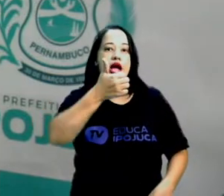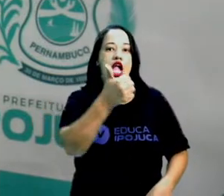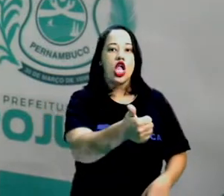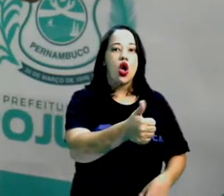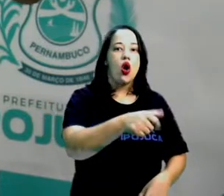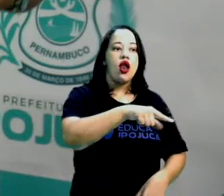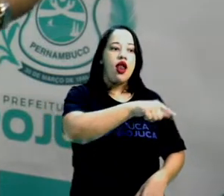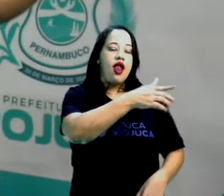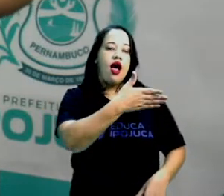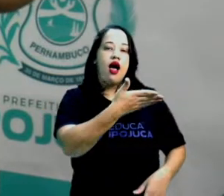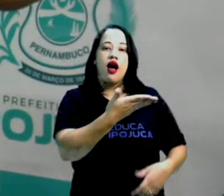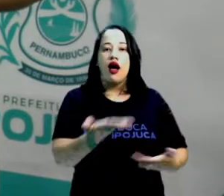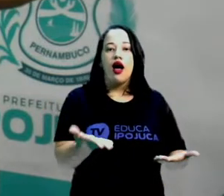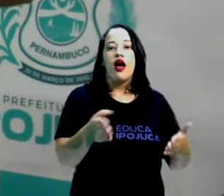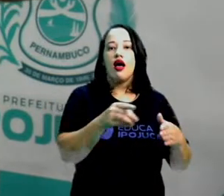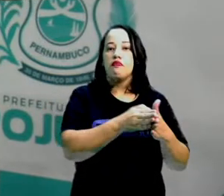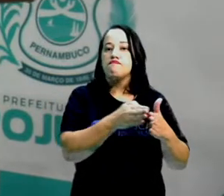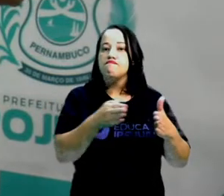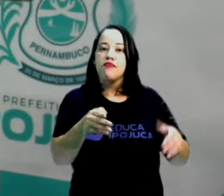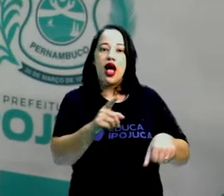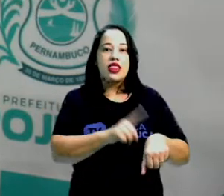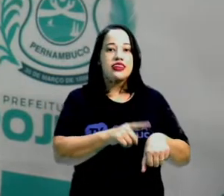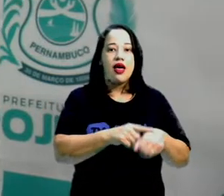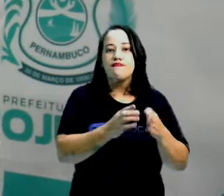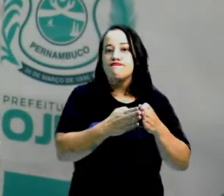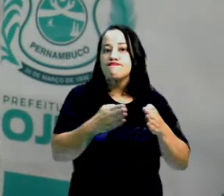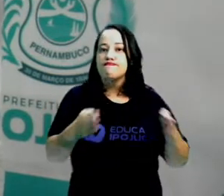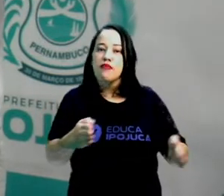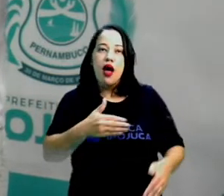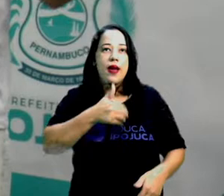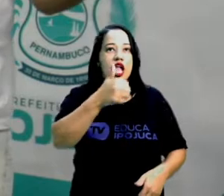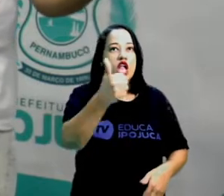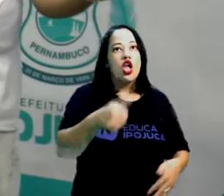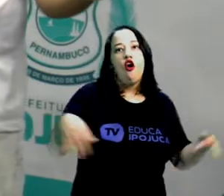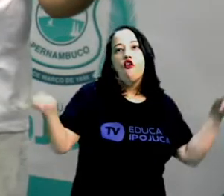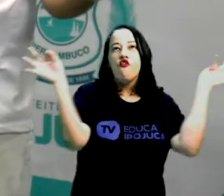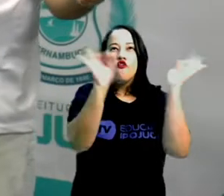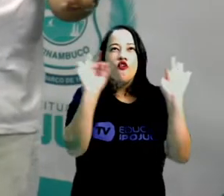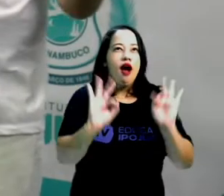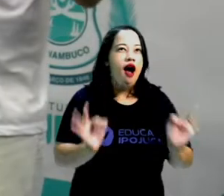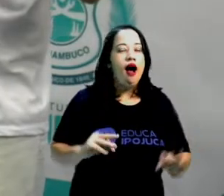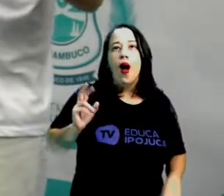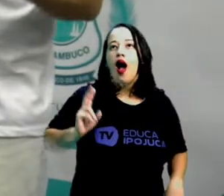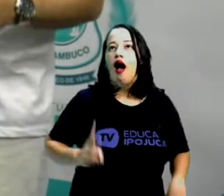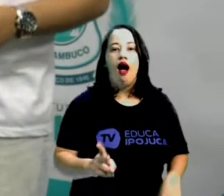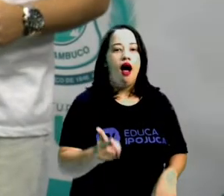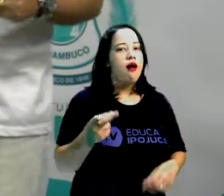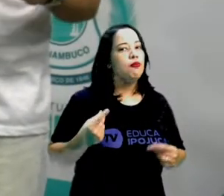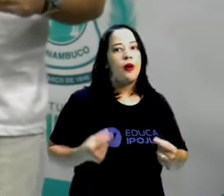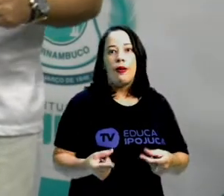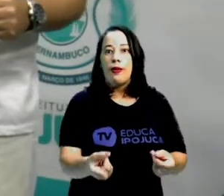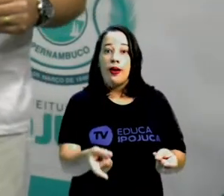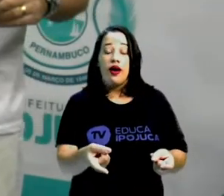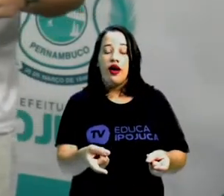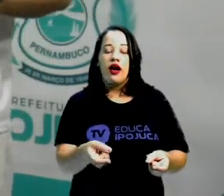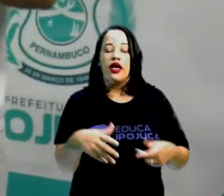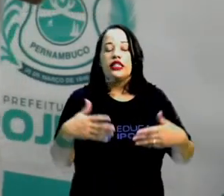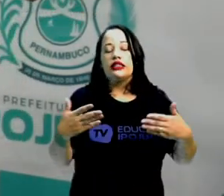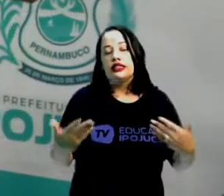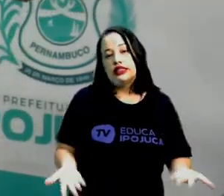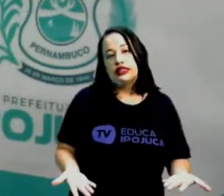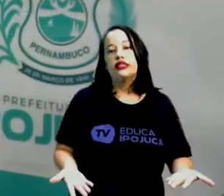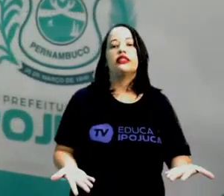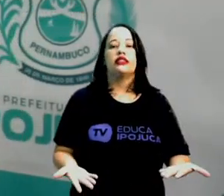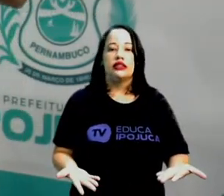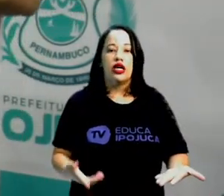melhor época do mundo. Então, parecia que a felicidade nunca iria acabar. Então, por isso, ficou conhecido como